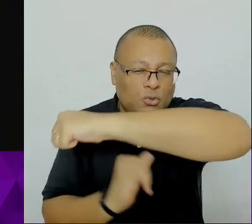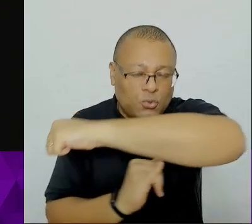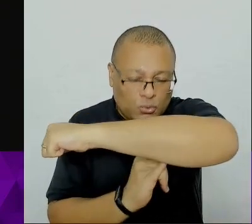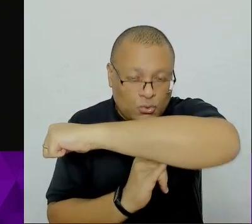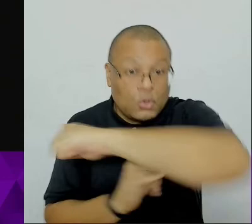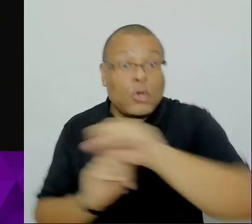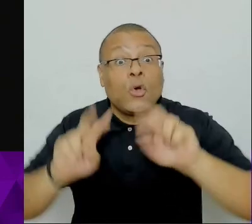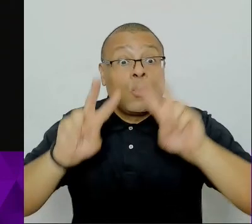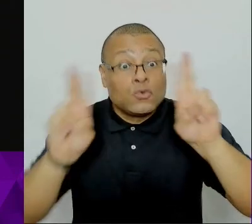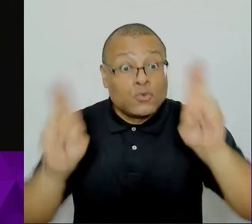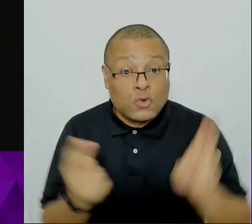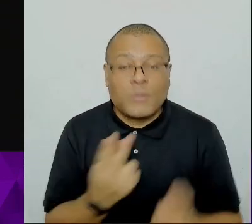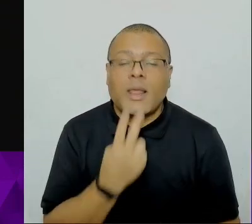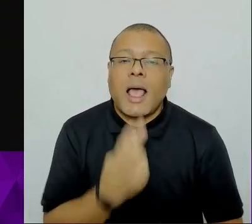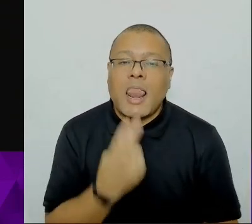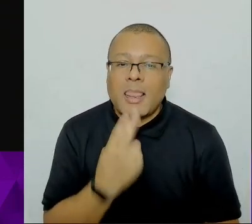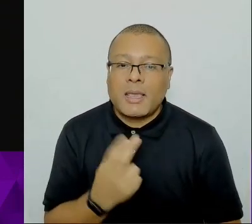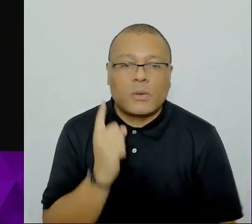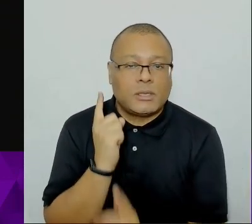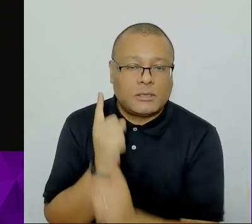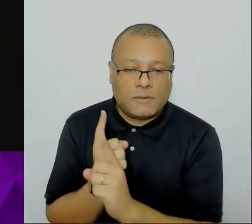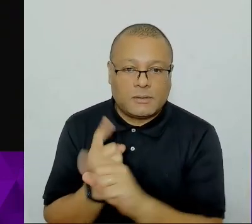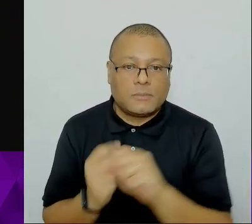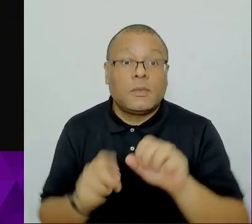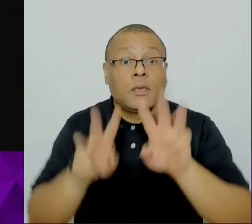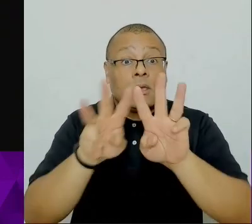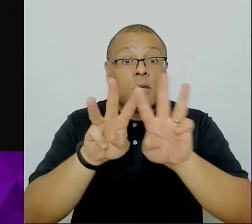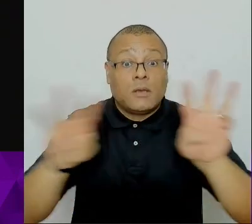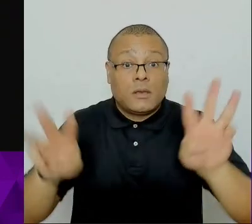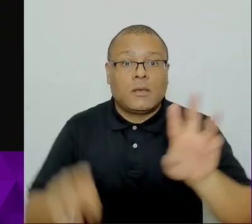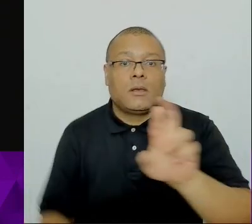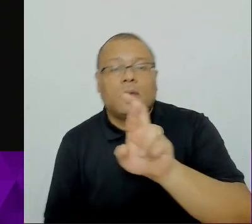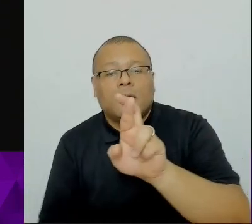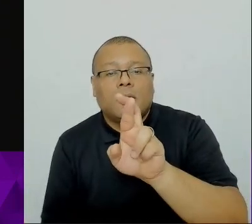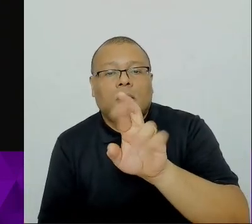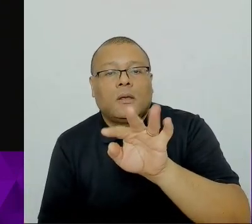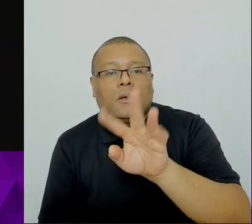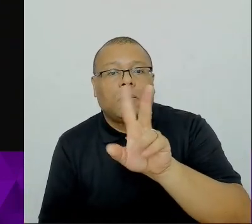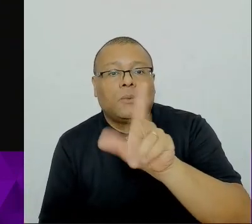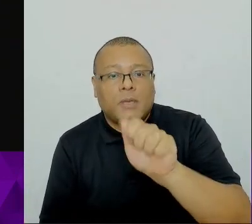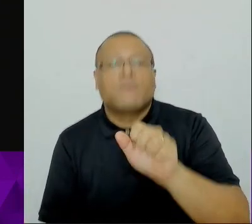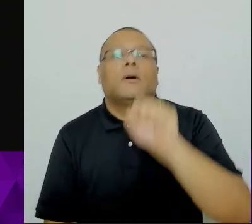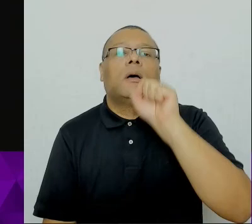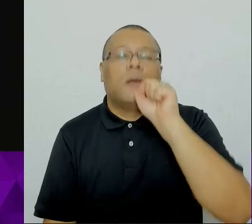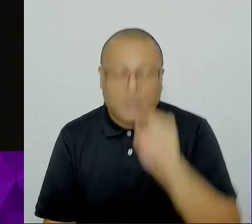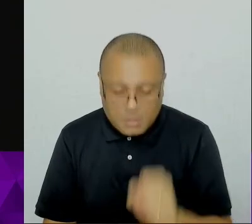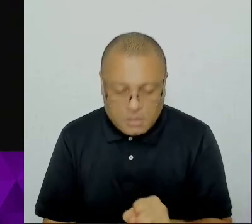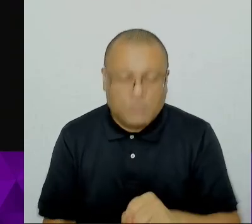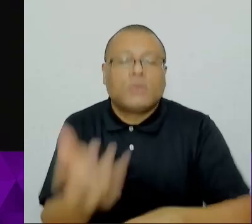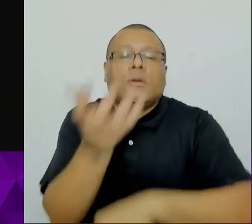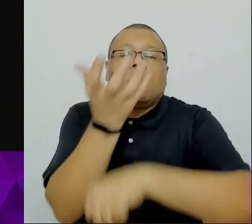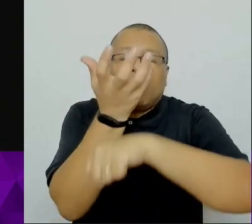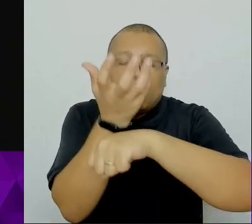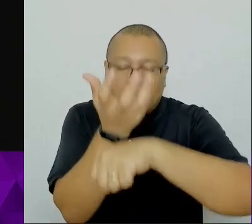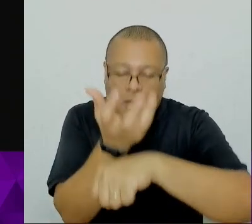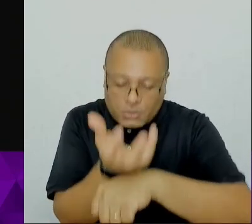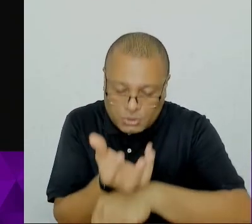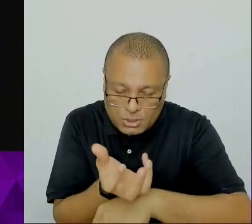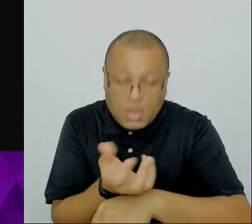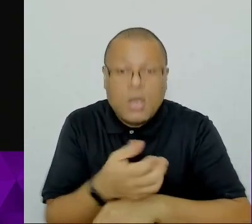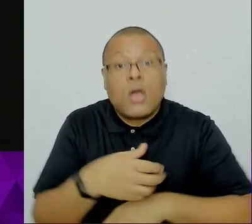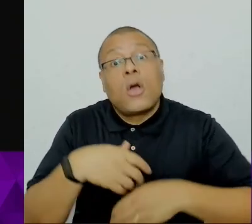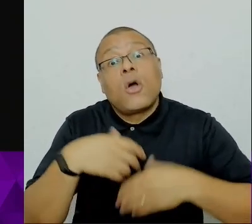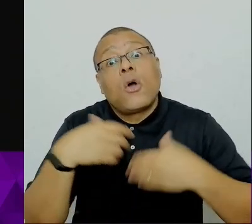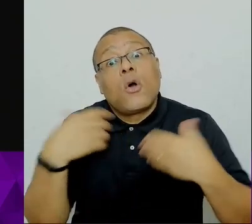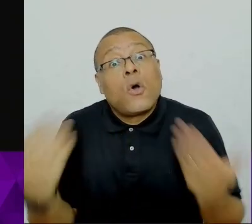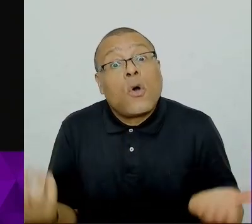linguagem. E aqui é o site do Riva, que você pode fazer o download ou pegar